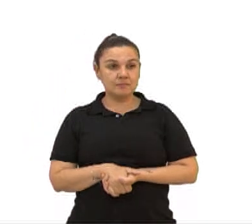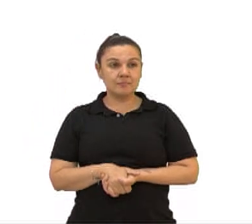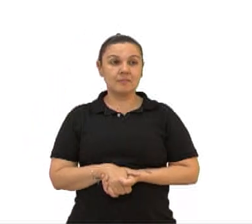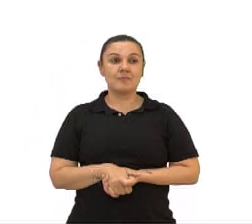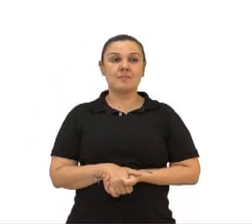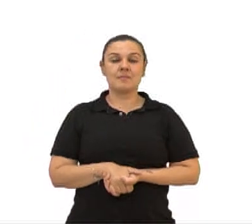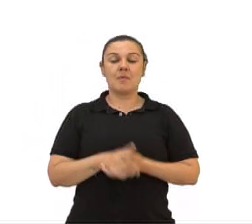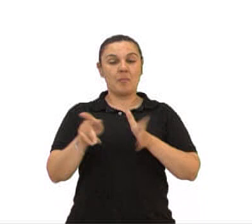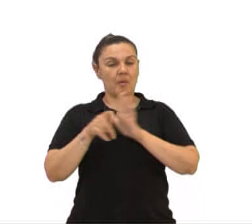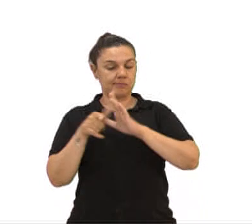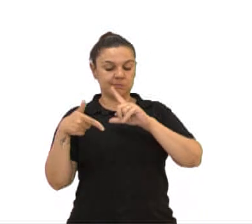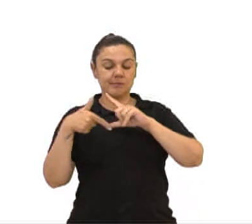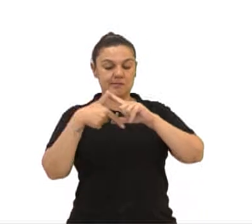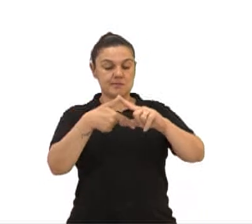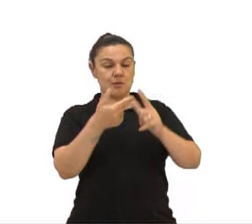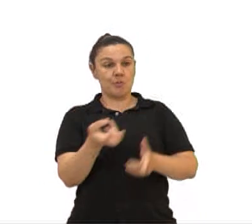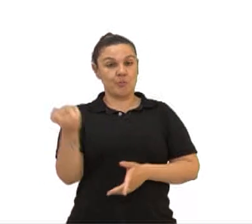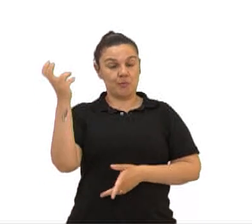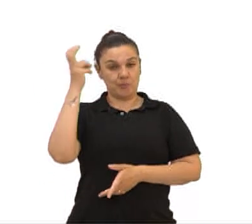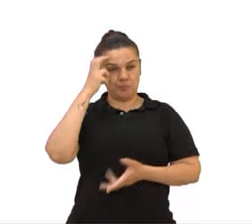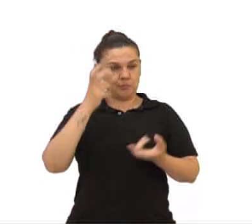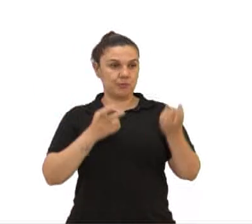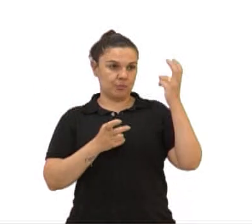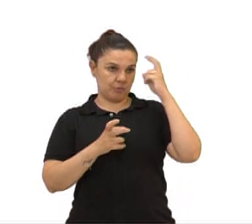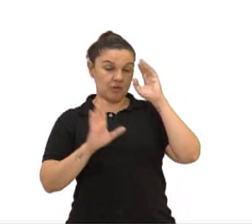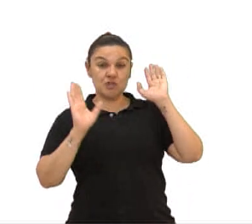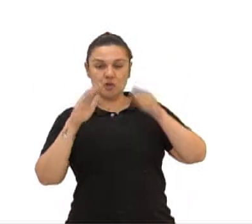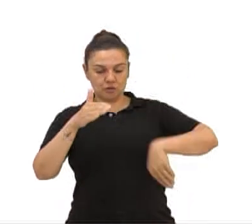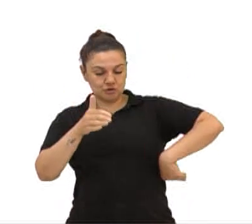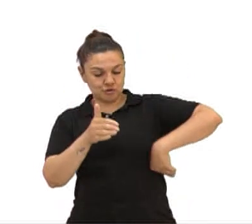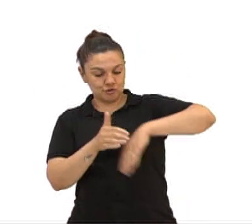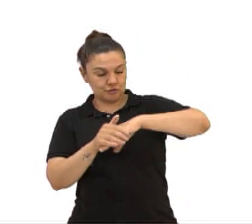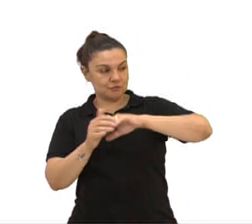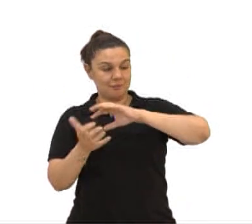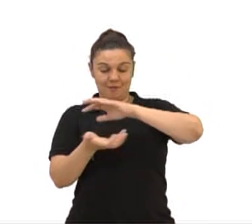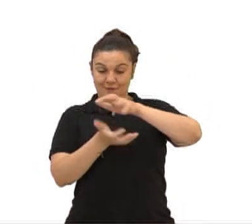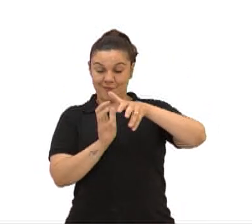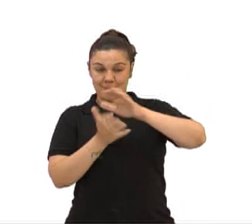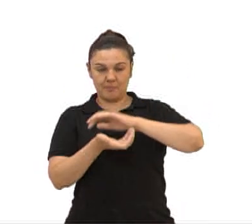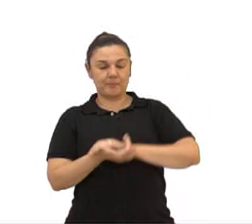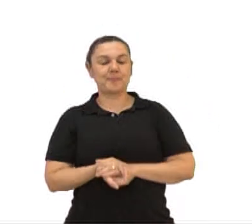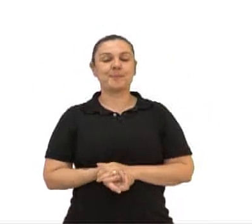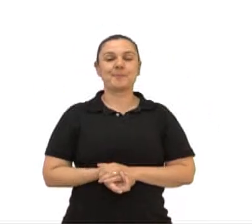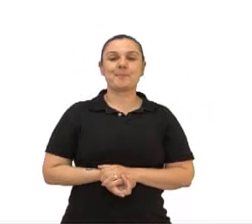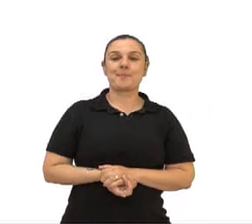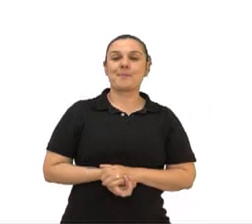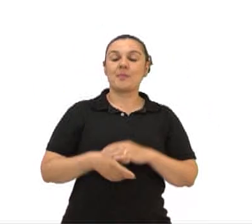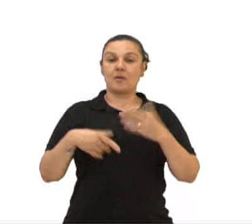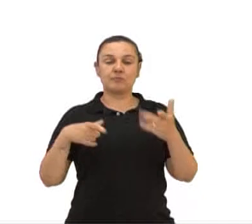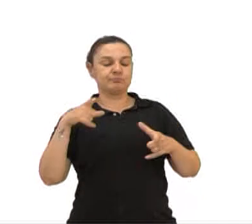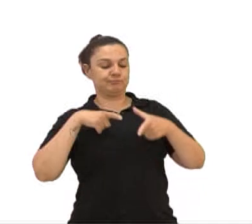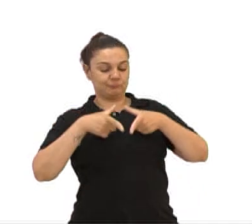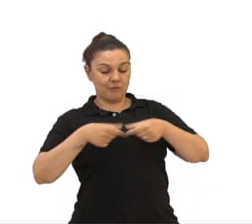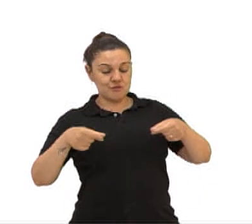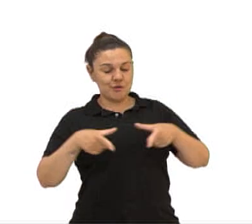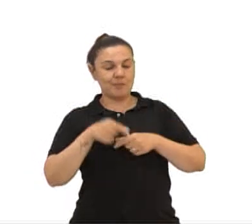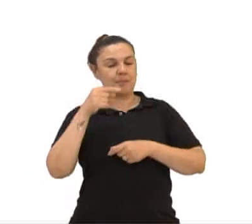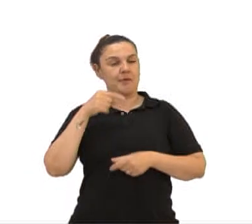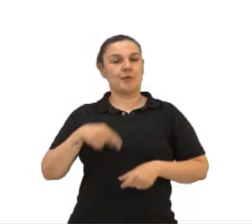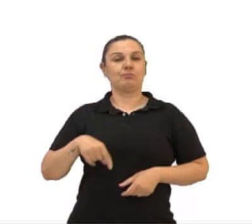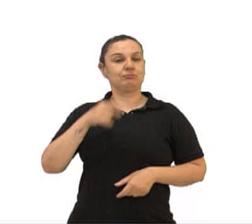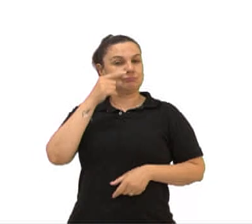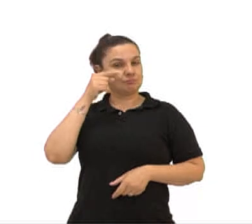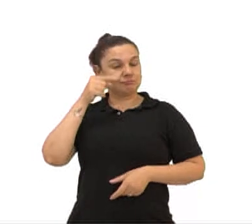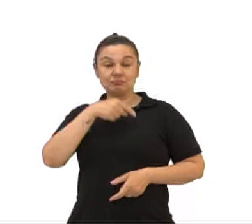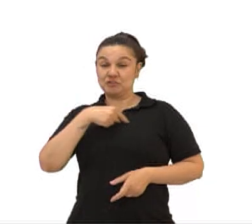de tradições de várias culturas, de povos que já chutavam a bola. E nós temos aí relatos, né, no Japão, na China, na